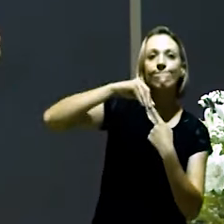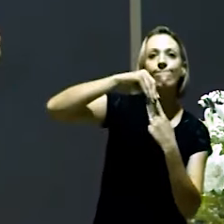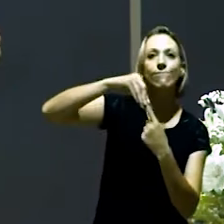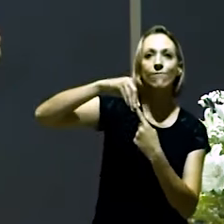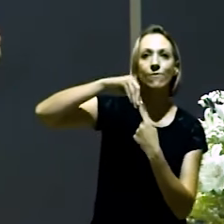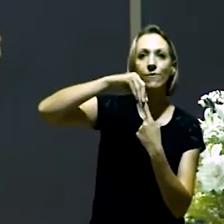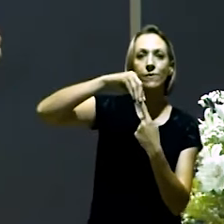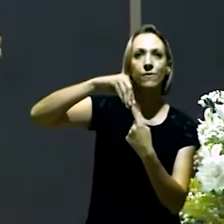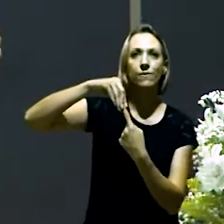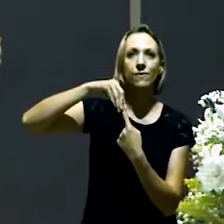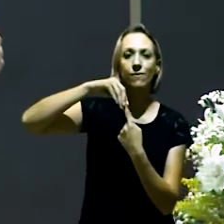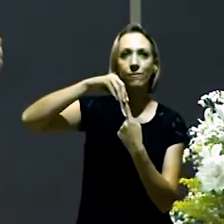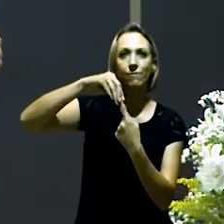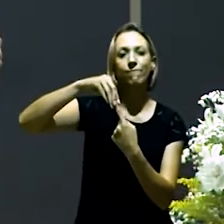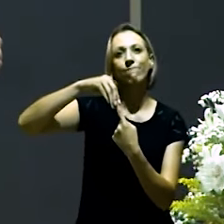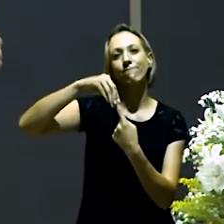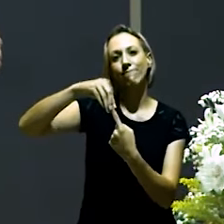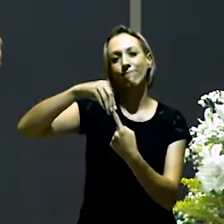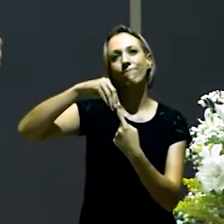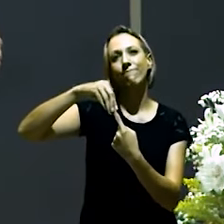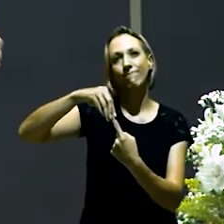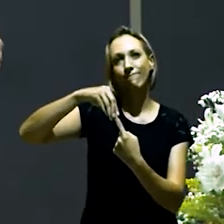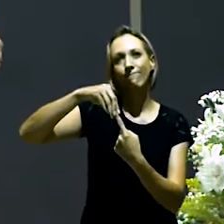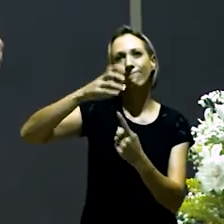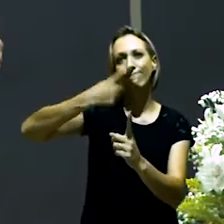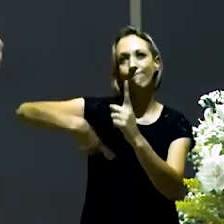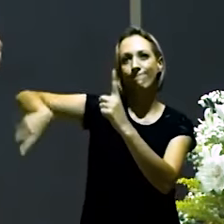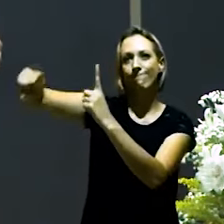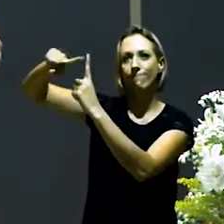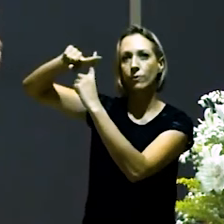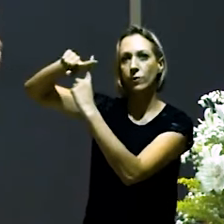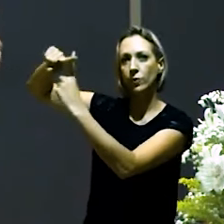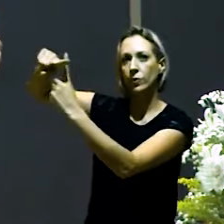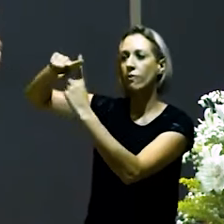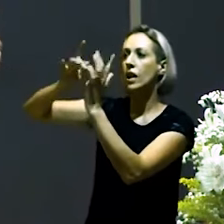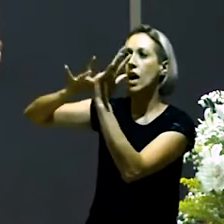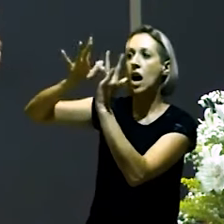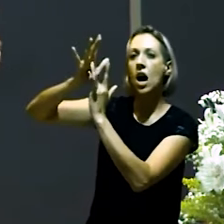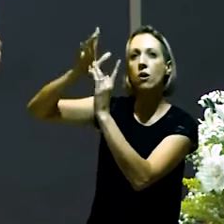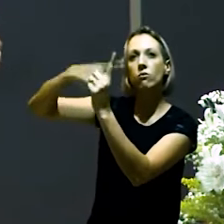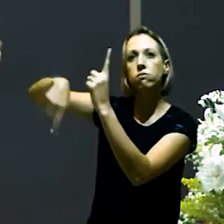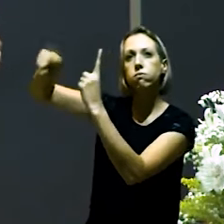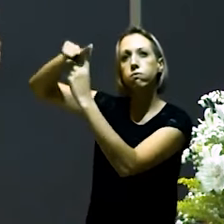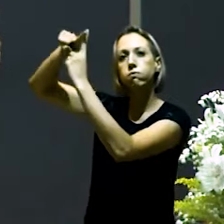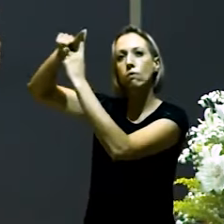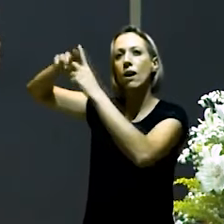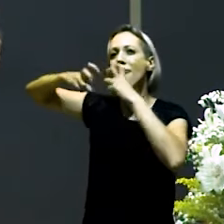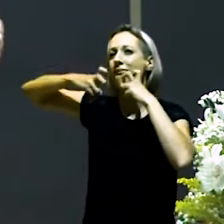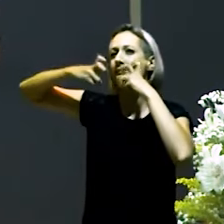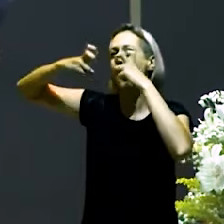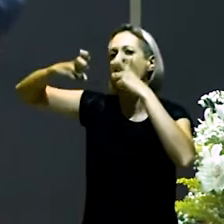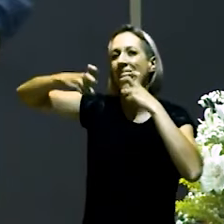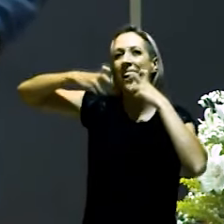Porque eu sozinho. É a cruz. É Jesus na cruz gritando, clamando, orando